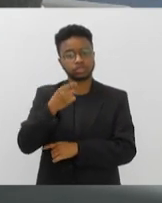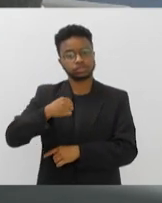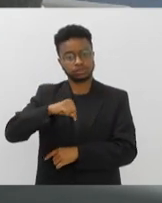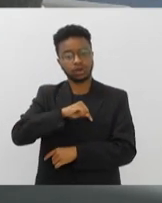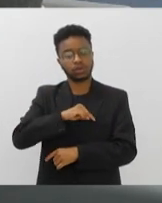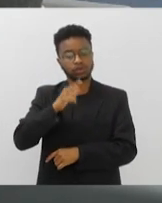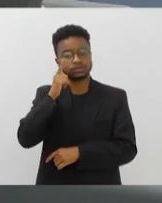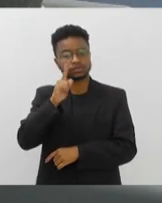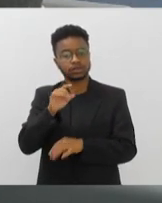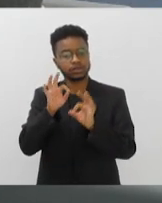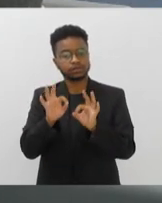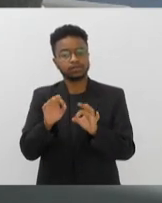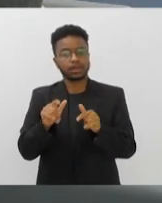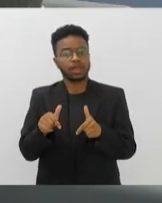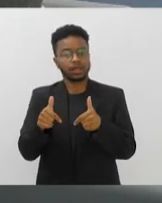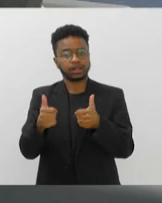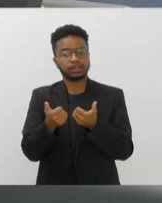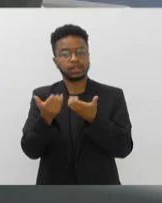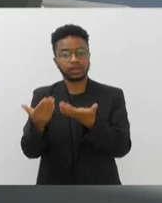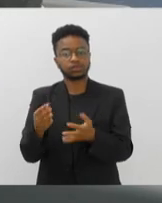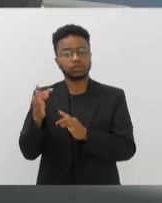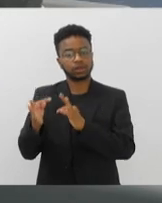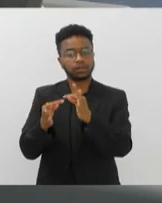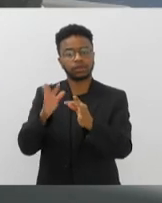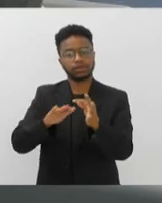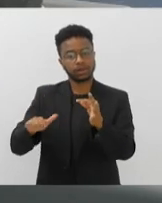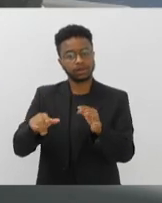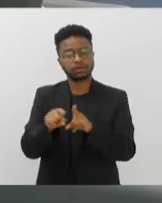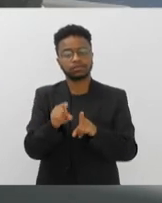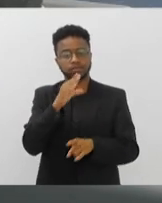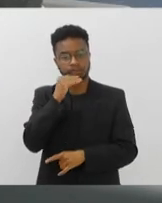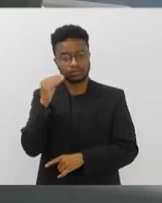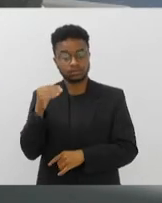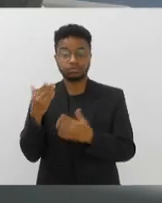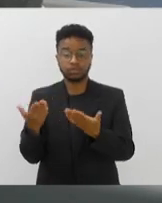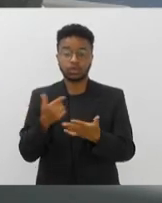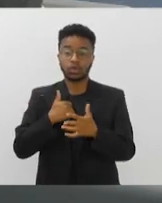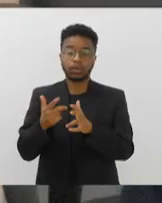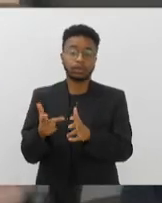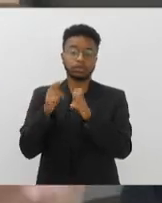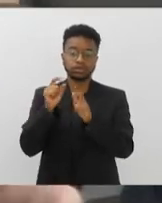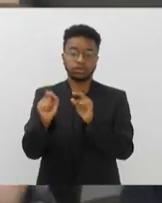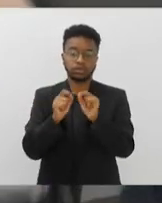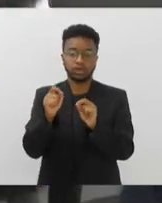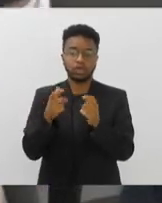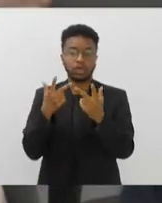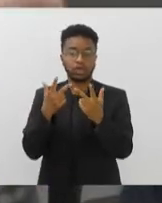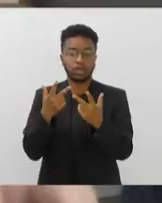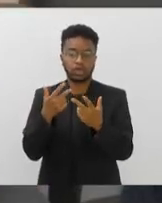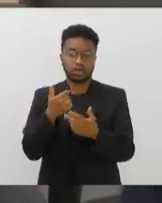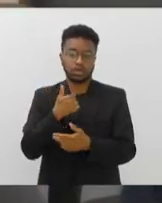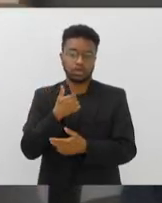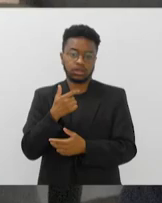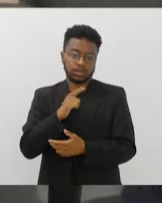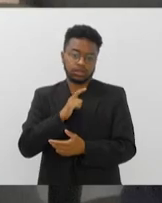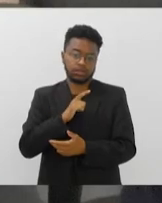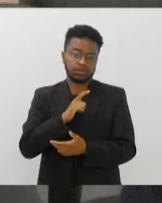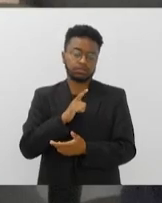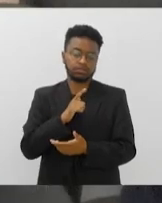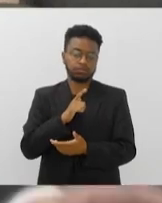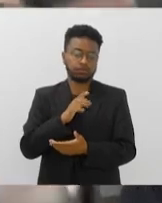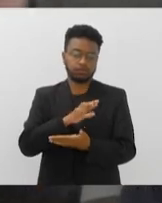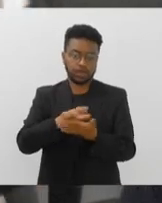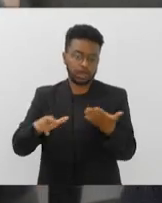efetividade ao tratamento para criança e adolescente então Eh eu vejo como aqui representante de diversas hoje eu